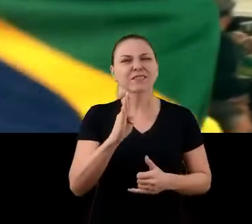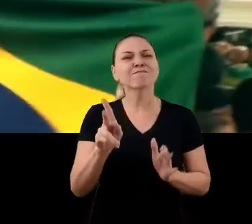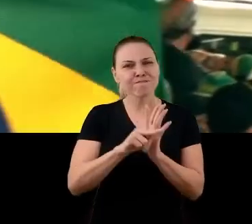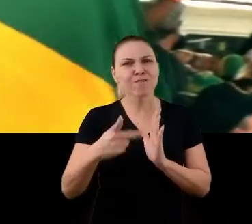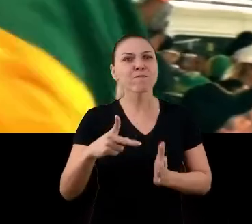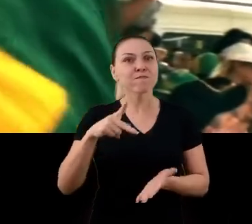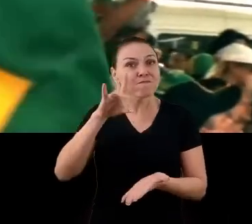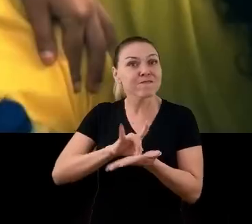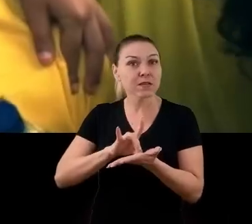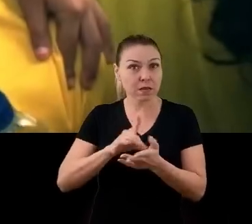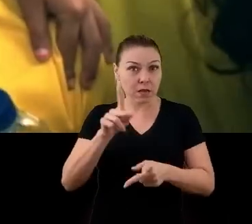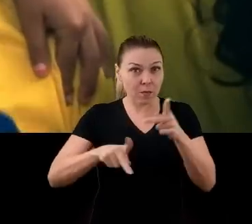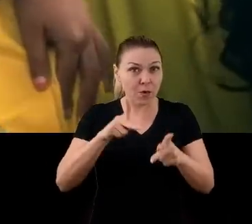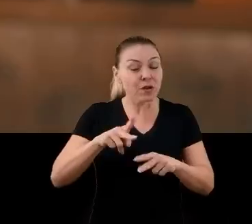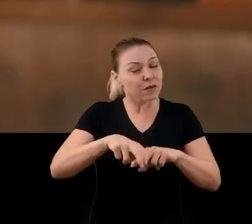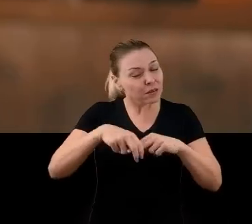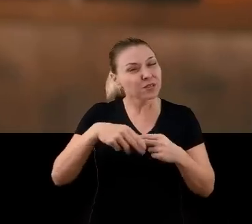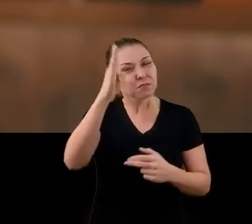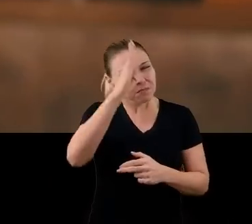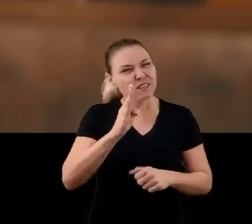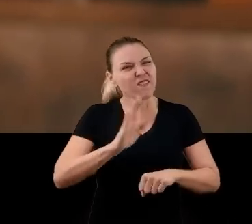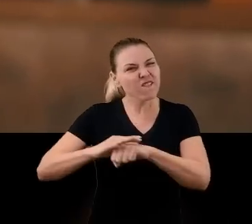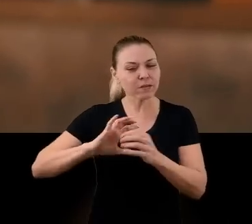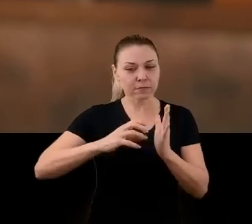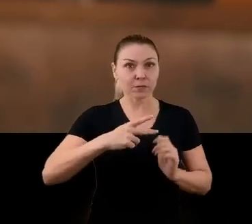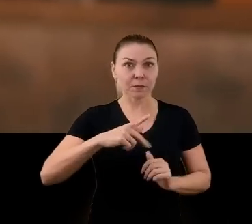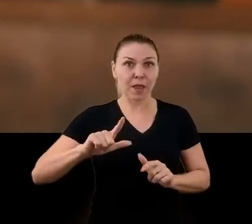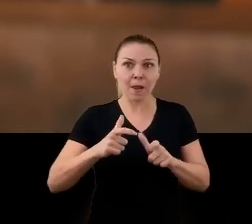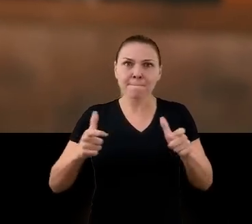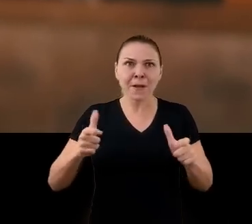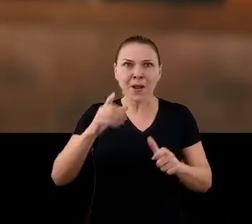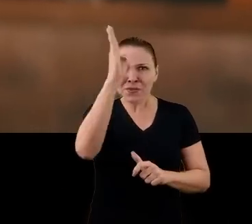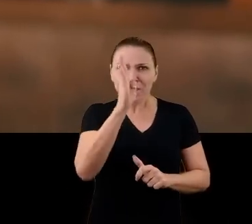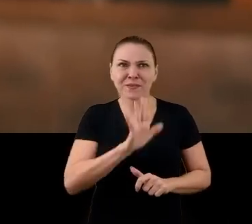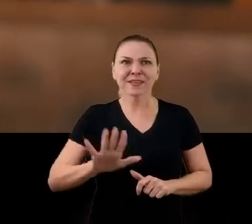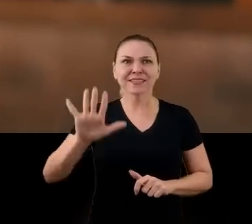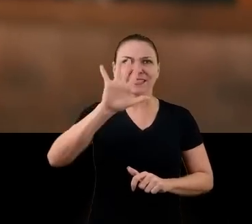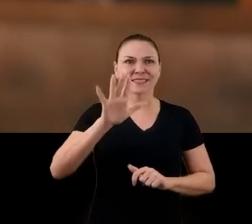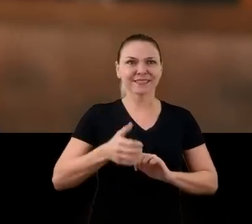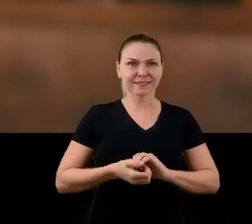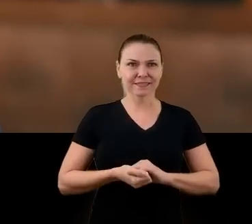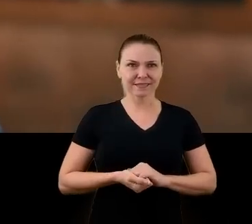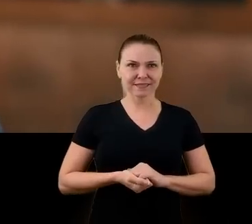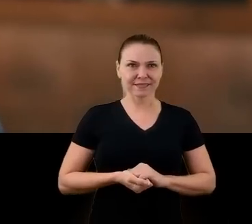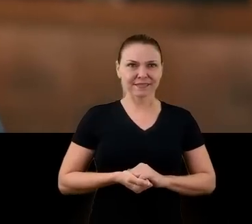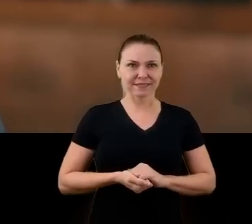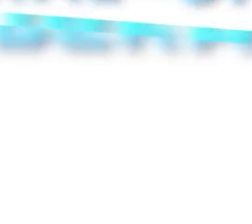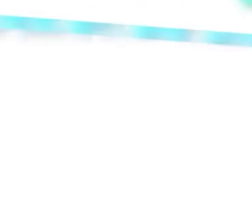É por isso que o povo brasileiro fez do PL o maior partido do Brasil.